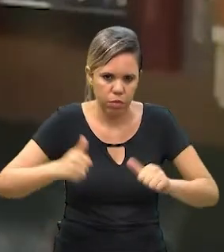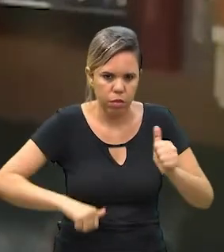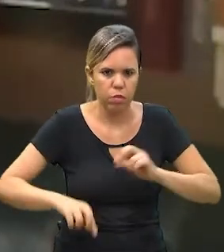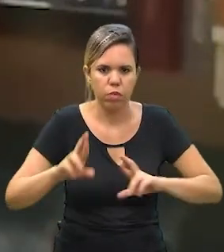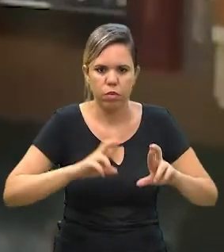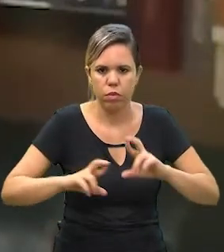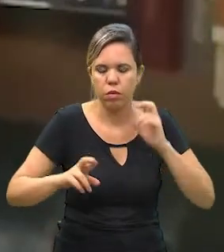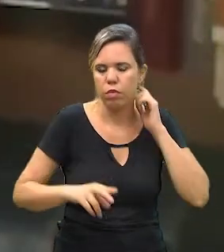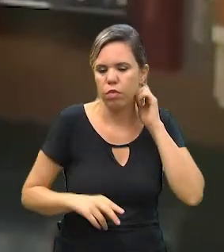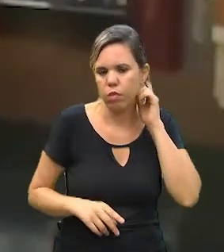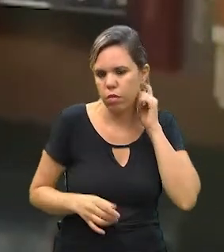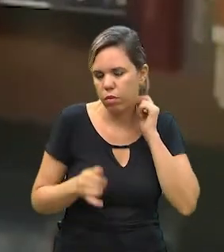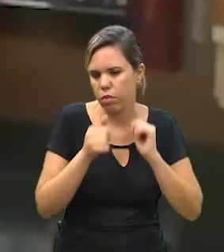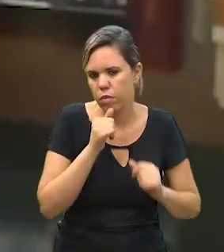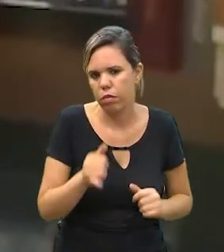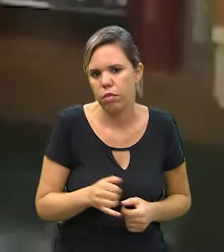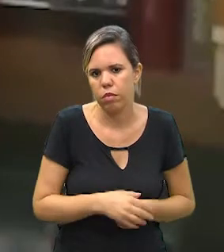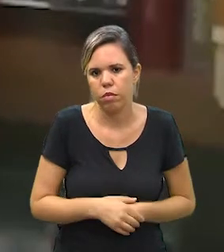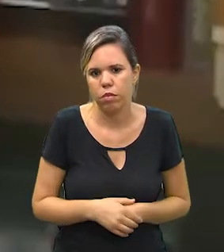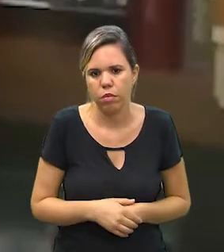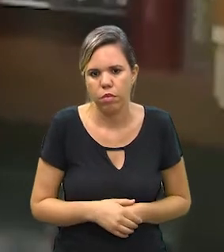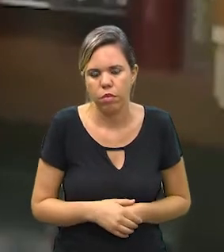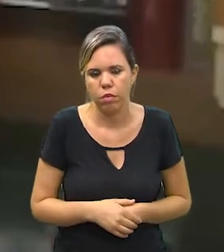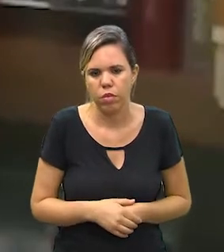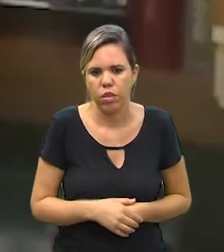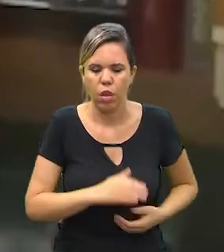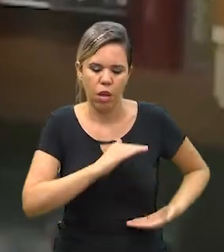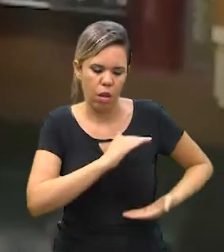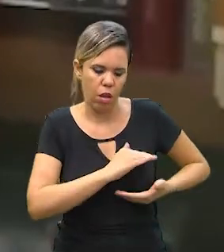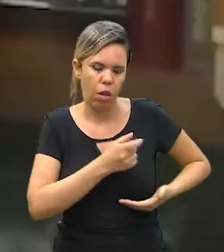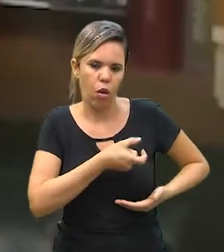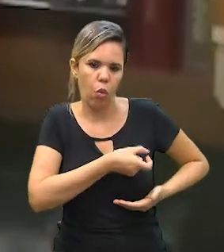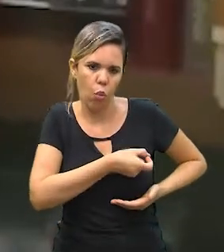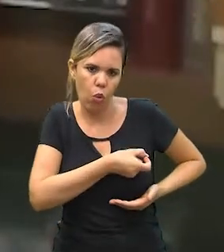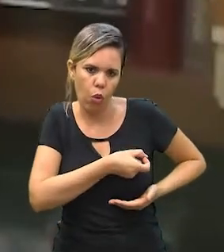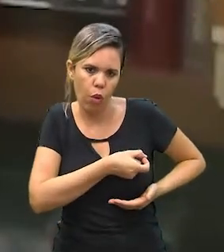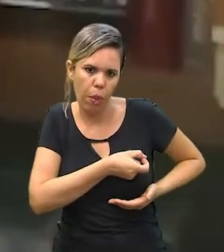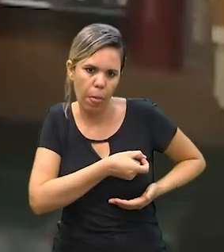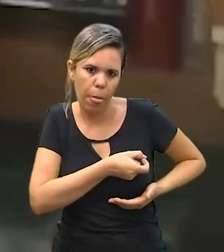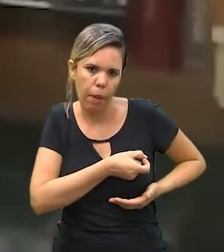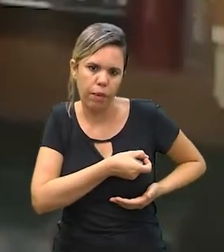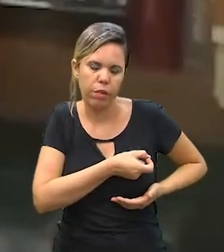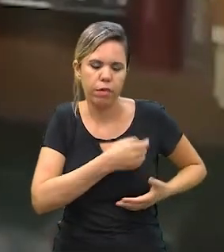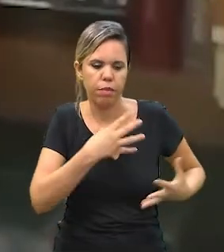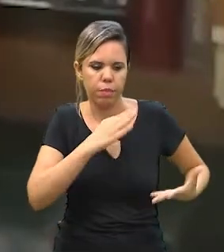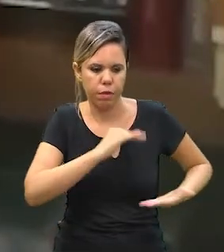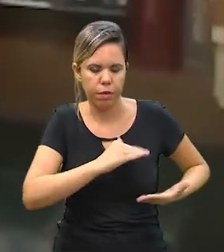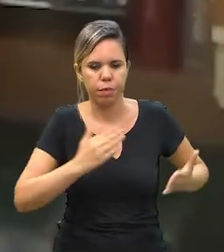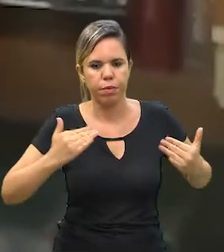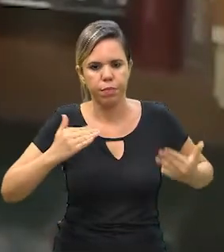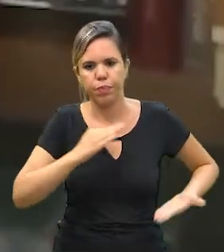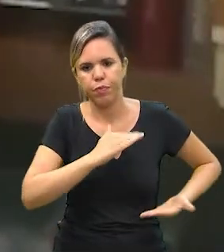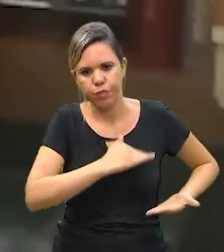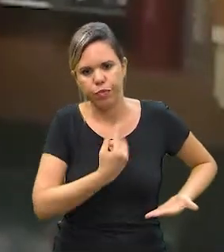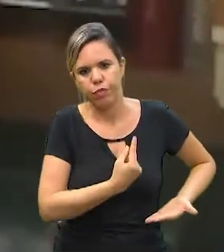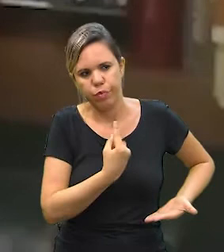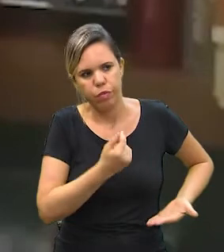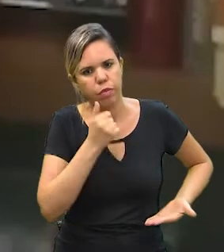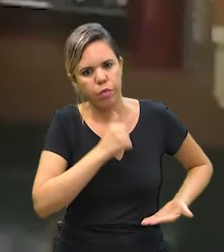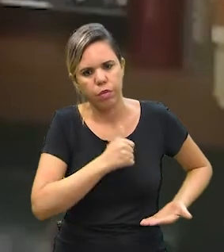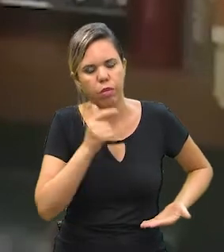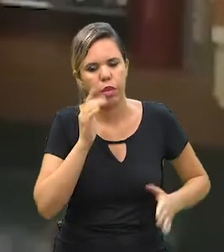entendeu? No caso, por exemplo, de um nódulo de mama, muitas vezes a autopalpação ou o autoexame consegue fazer o diagnóstico. No